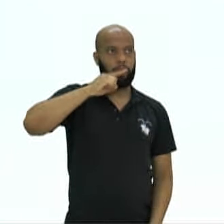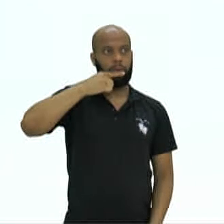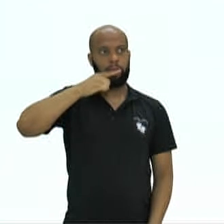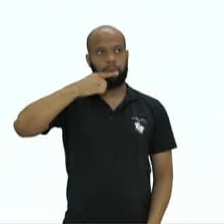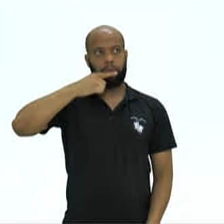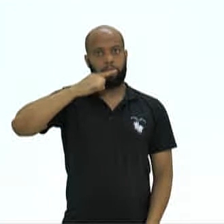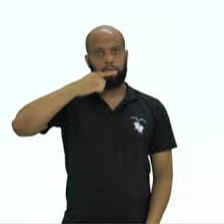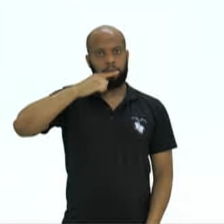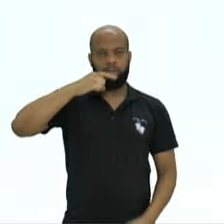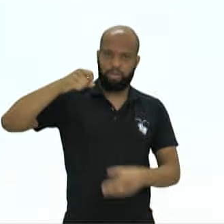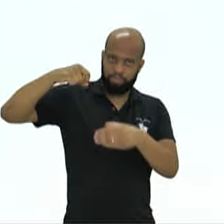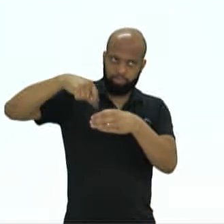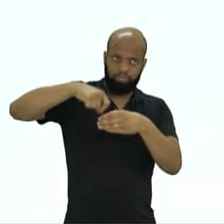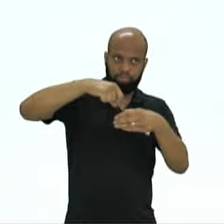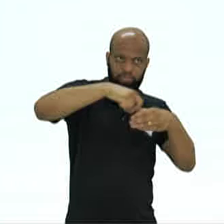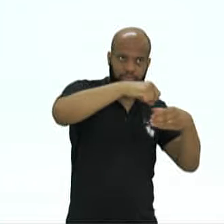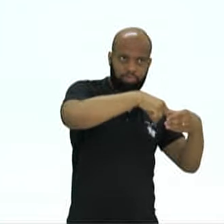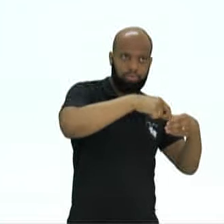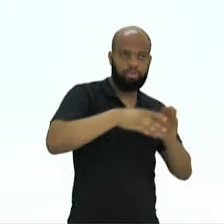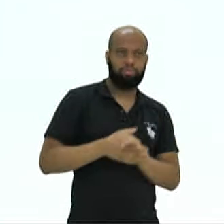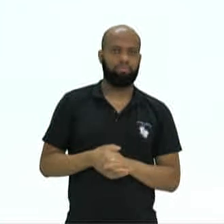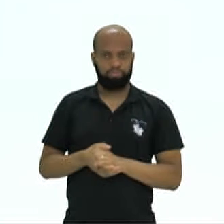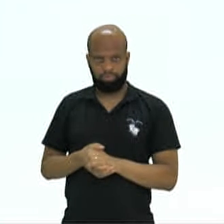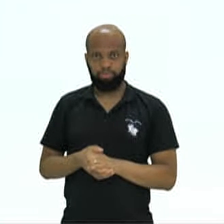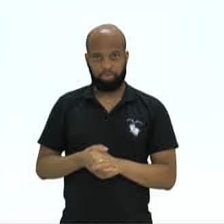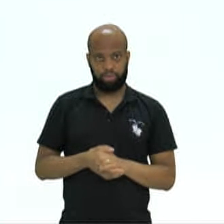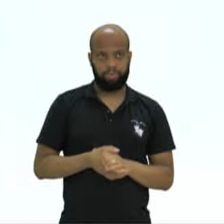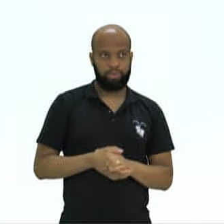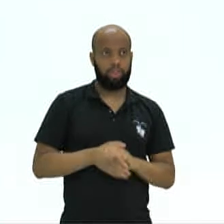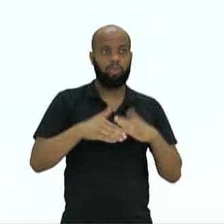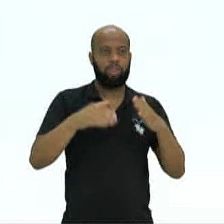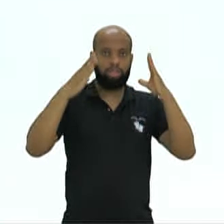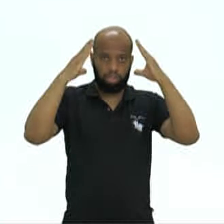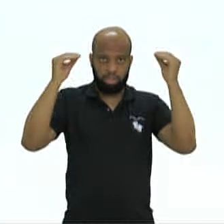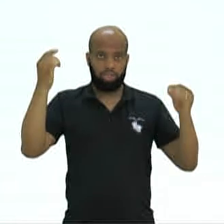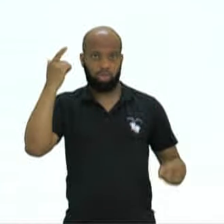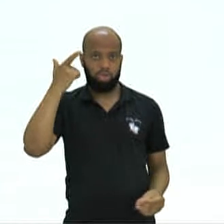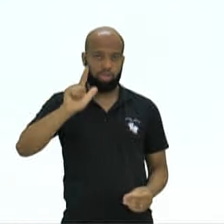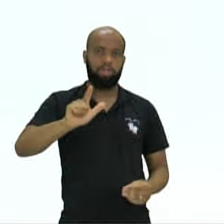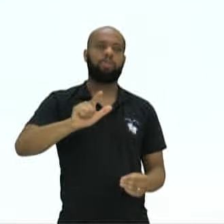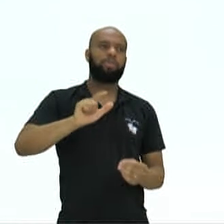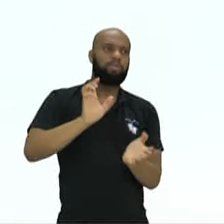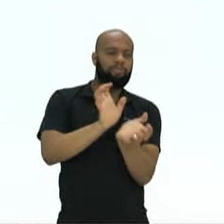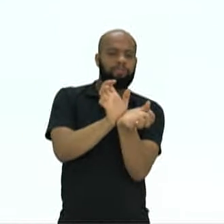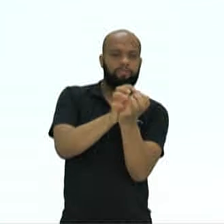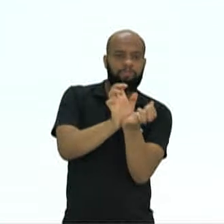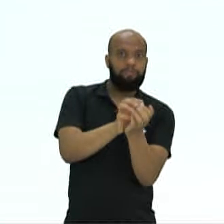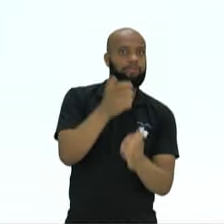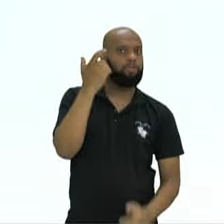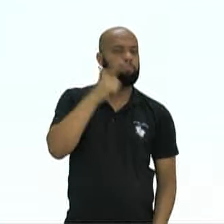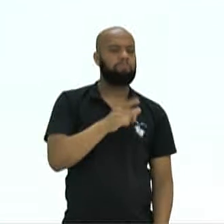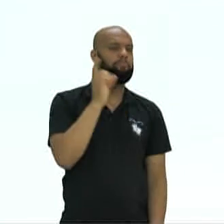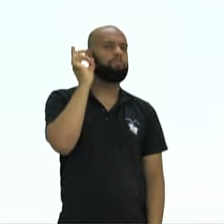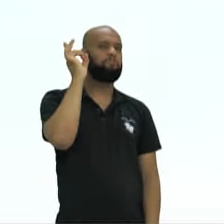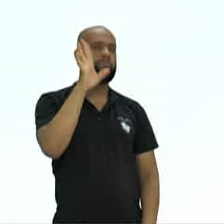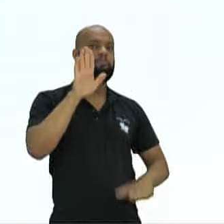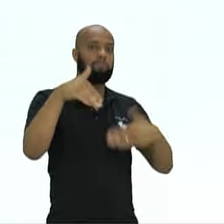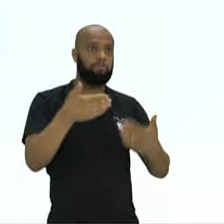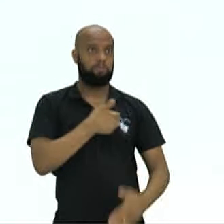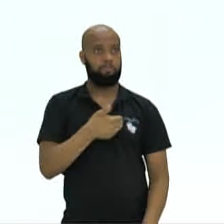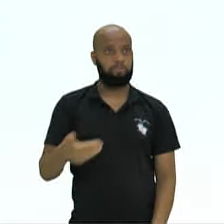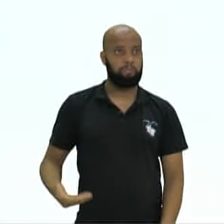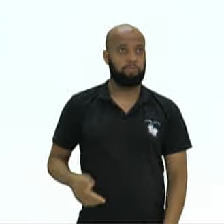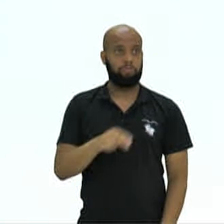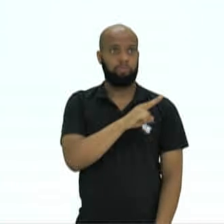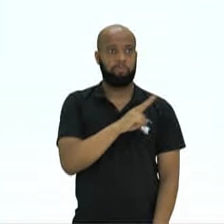nem como é que é? Radialista. Os holandeses conquistam Olinda e Recife com relativa facilidade. O então governador